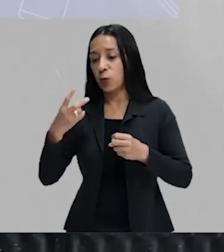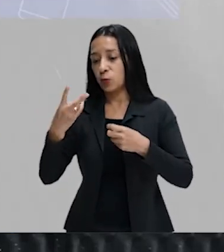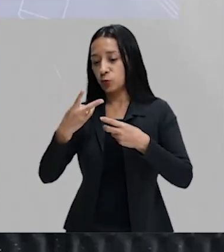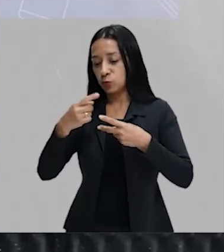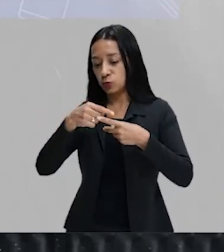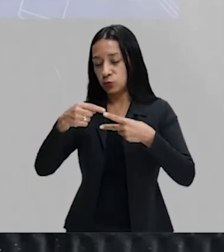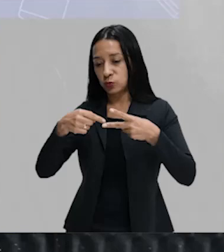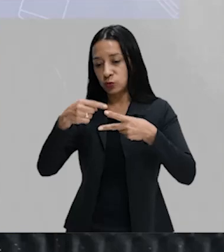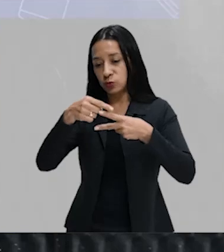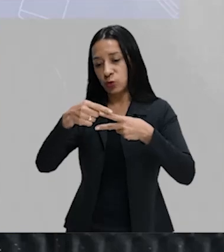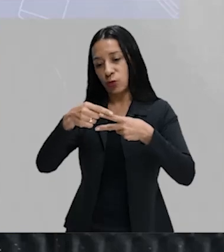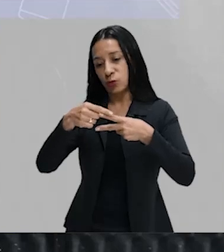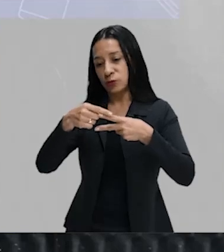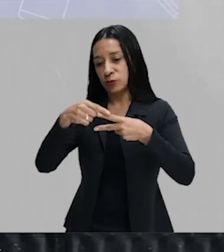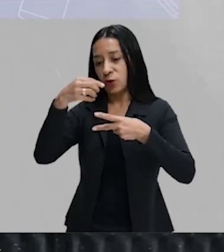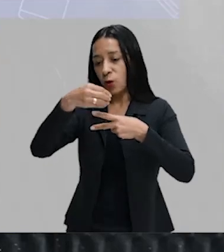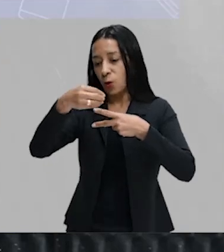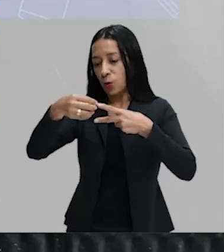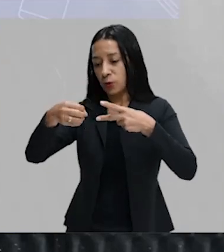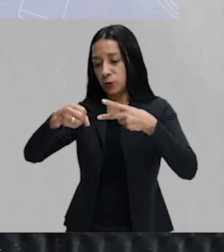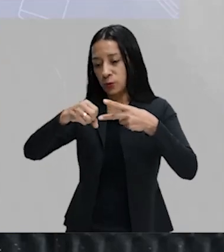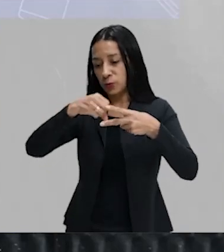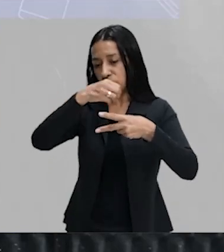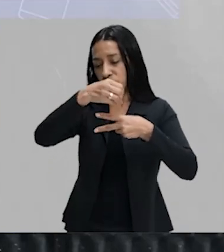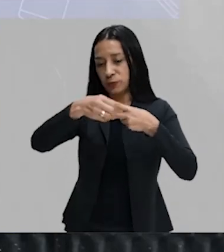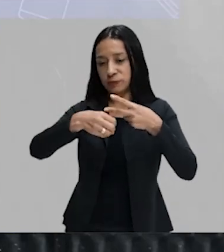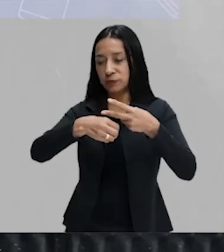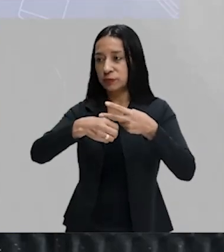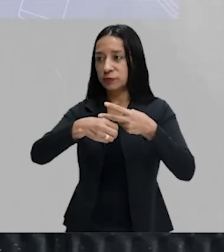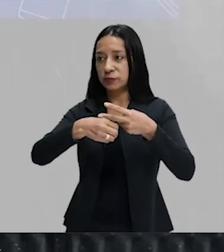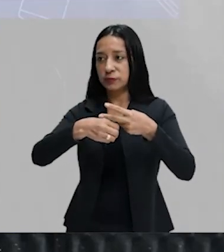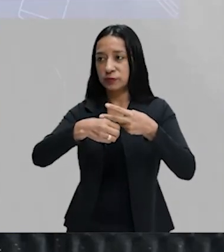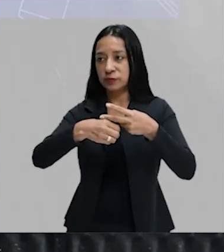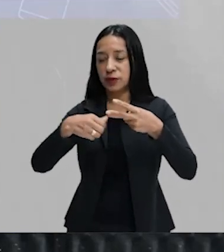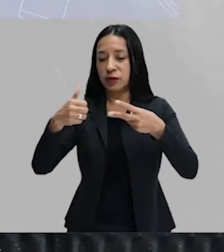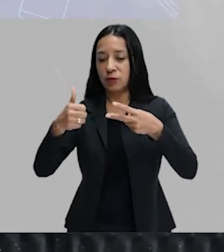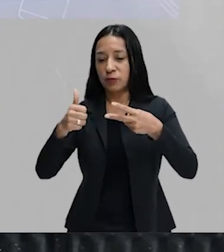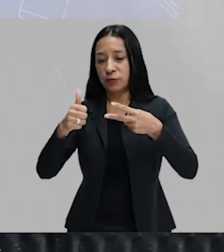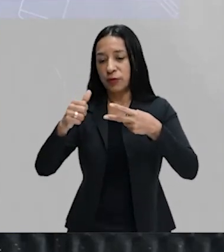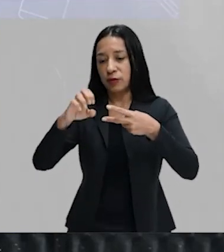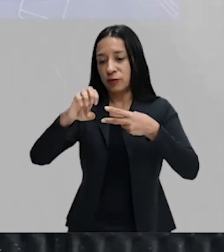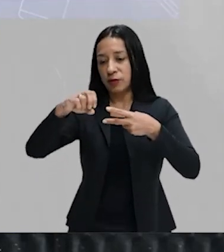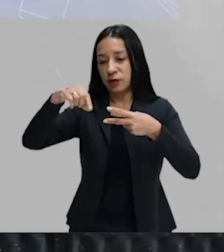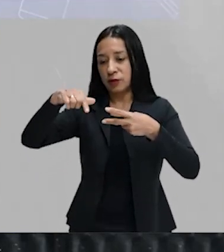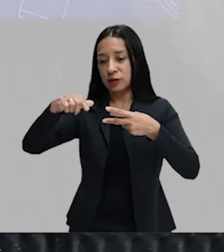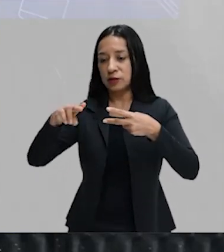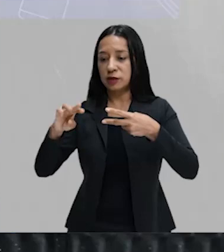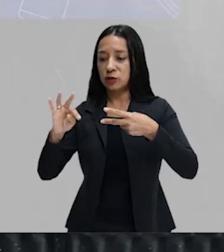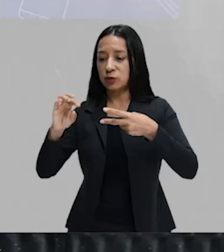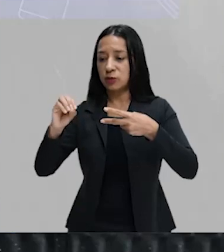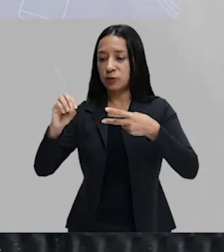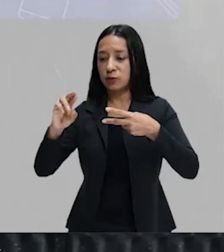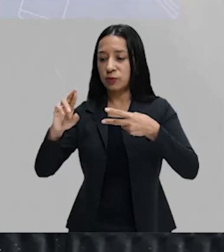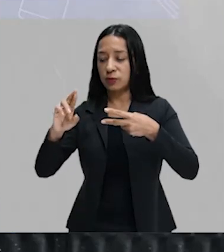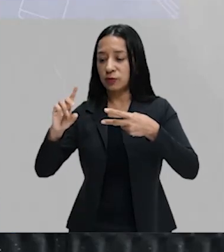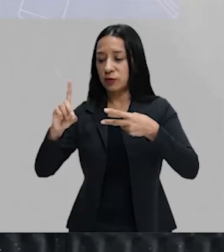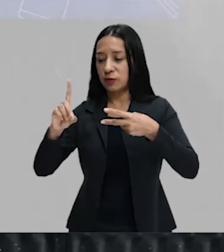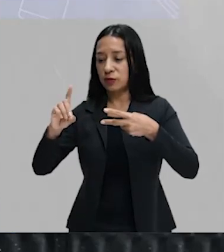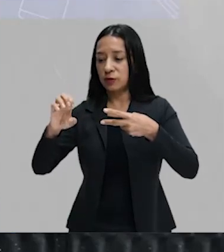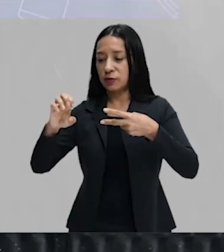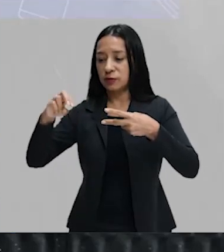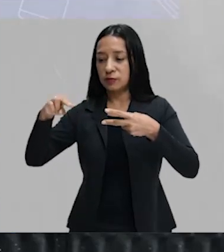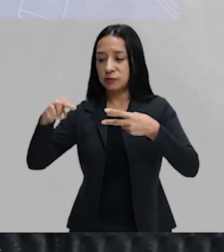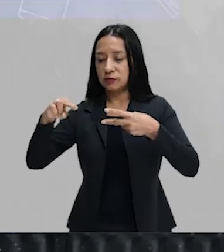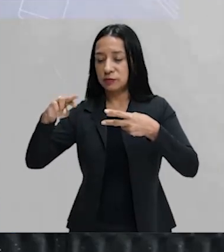folhetos embrionários. Um folheto que fica na parte de fora é o ectoderma e o folheto que fica na parte de